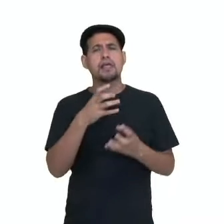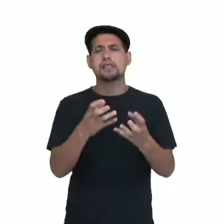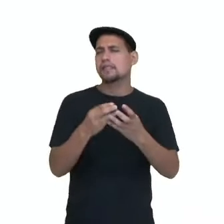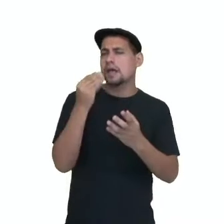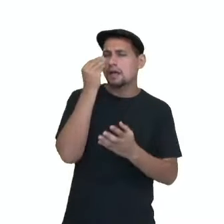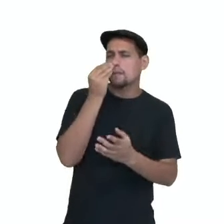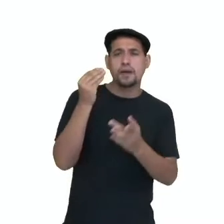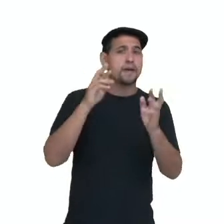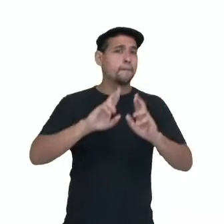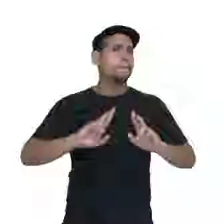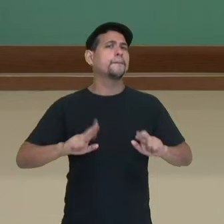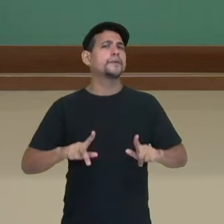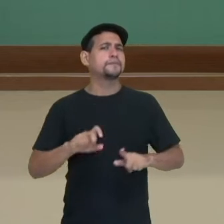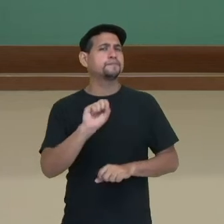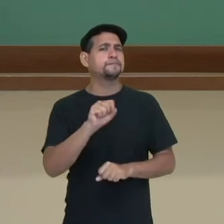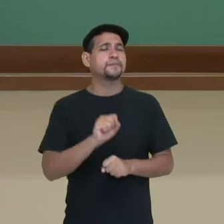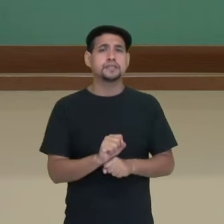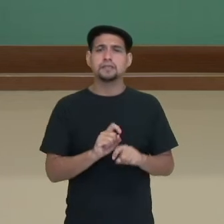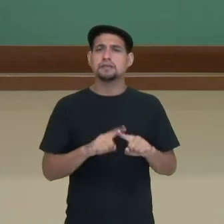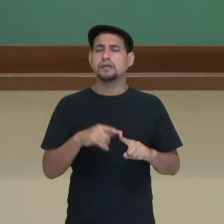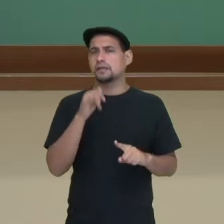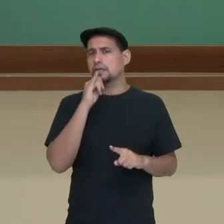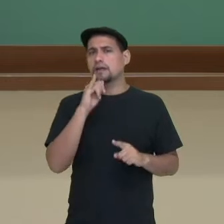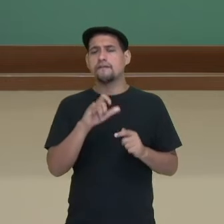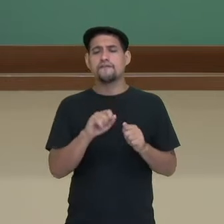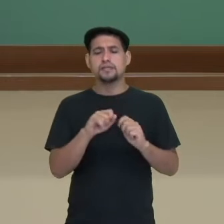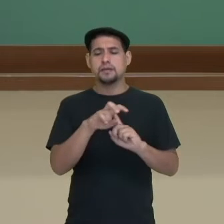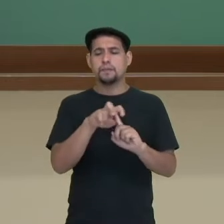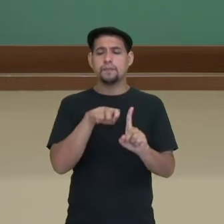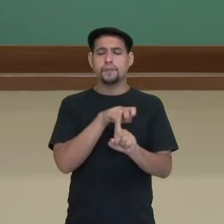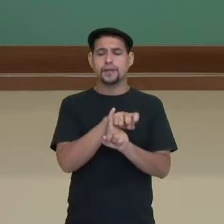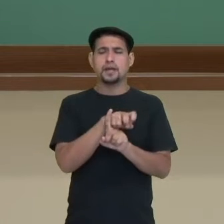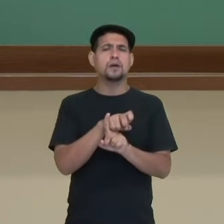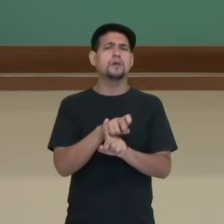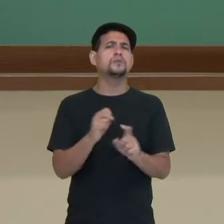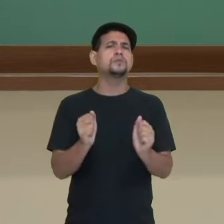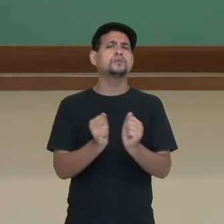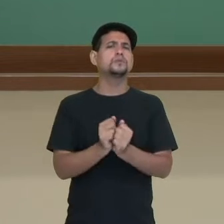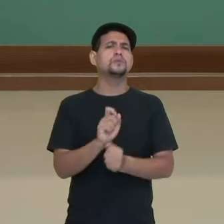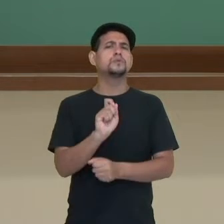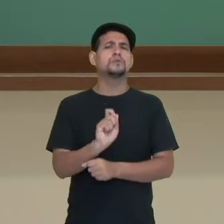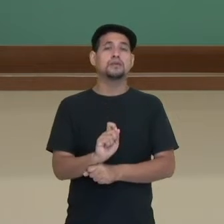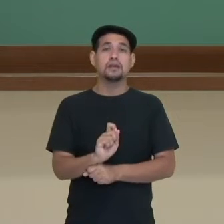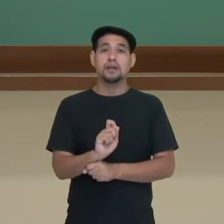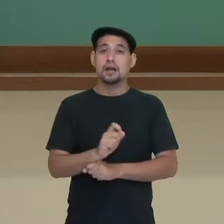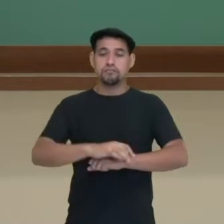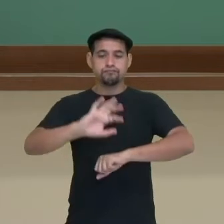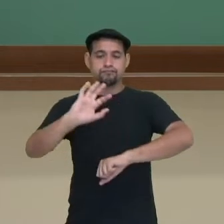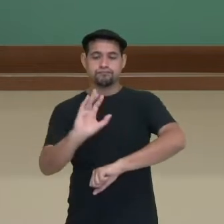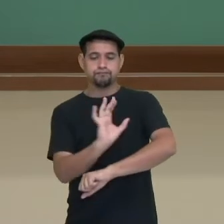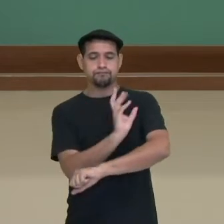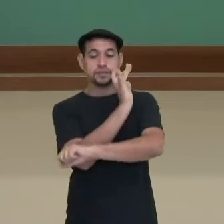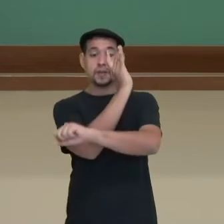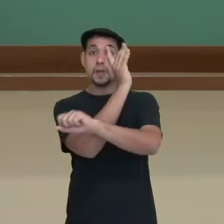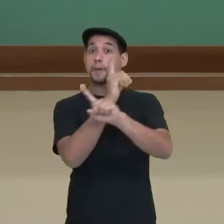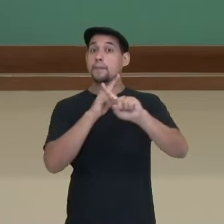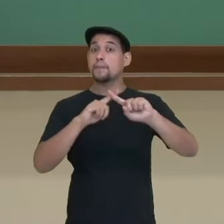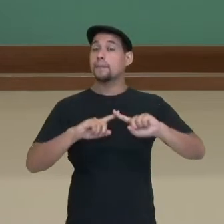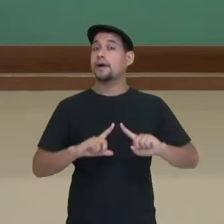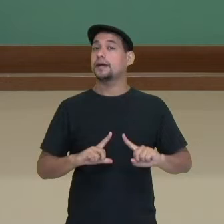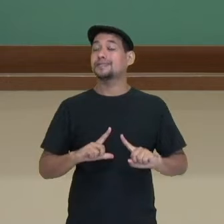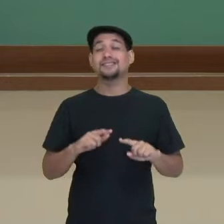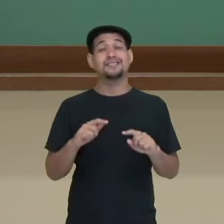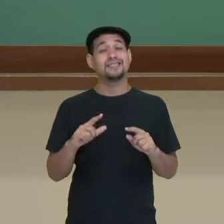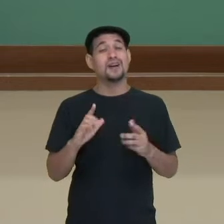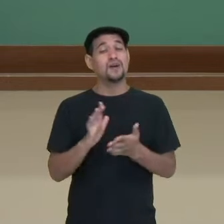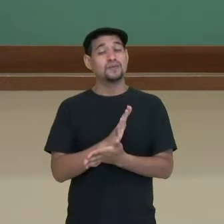experiência diferente. Então, levaram essa modalidade lá para a natureza. Entretanto, tiveram que